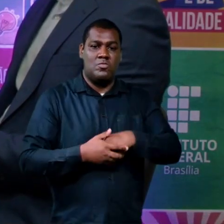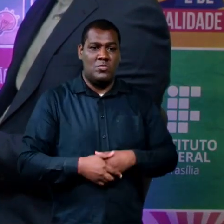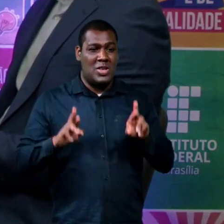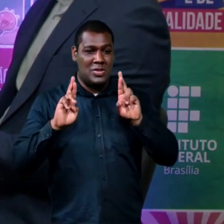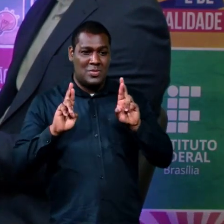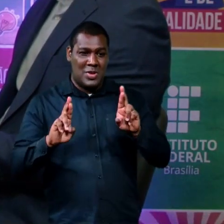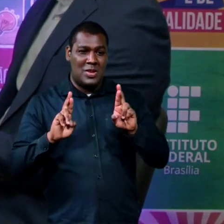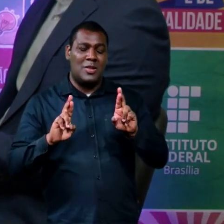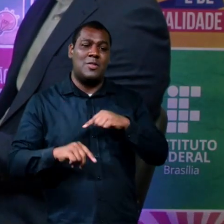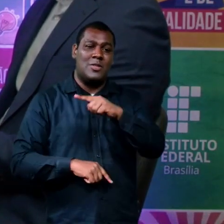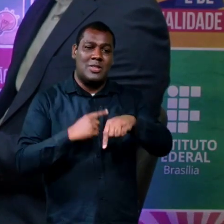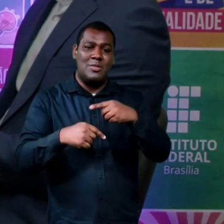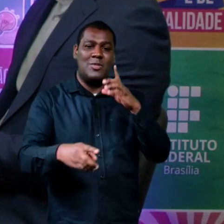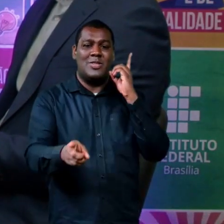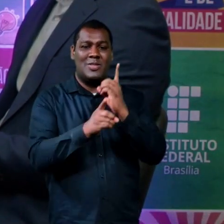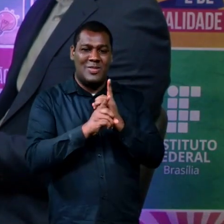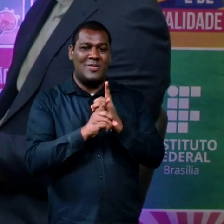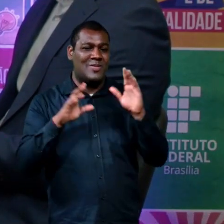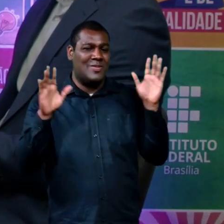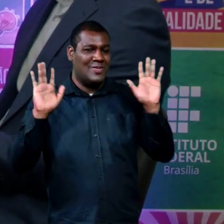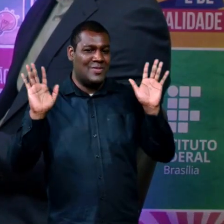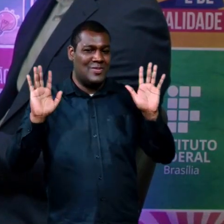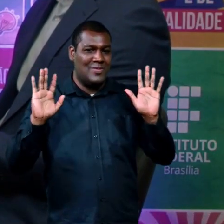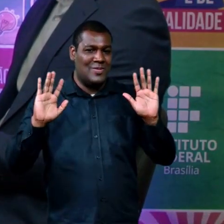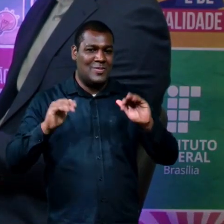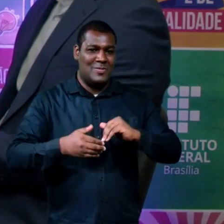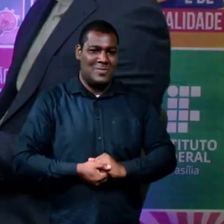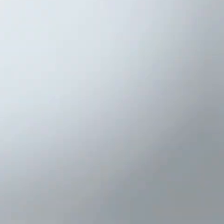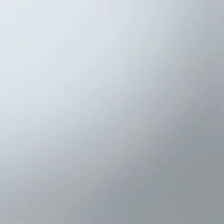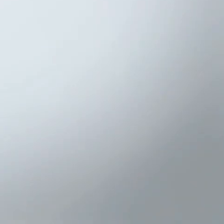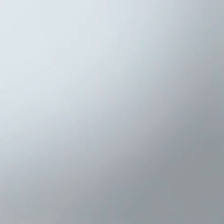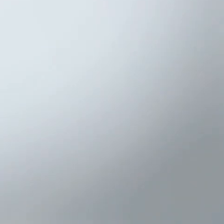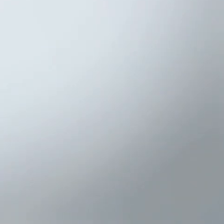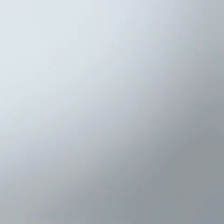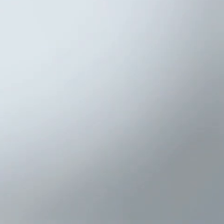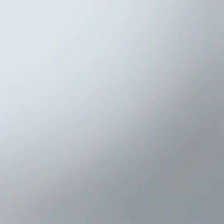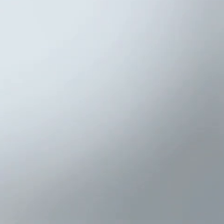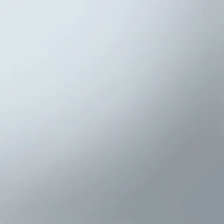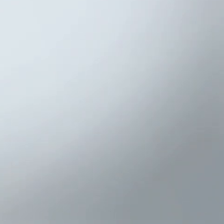próximo programa do Integre Todos. Obrigado.